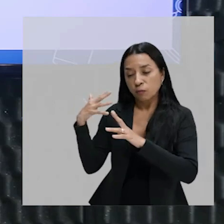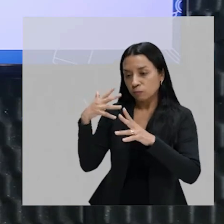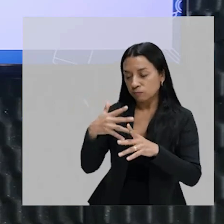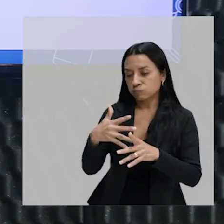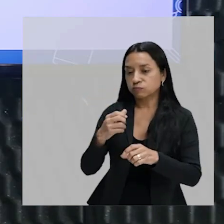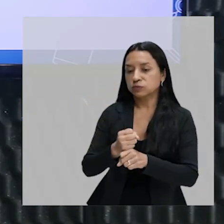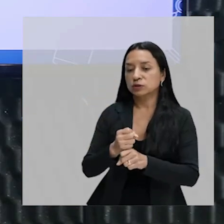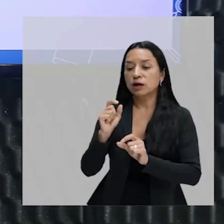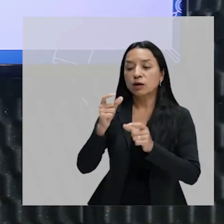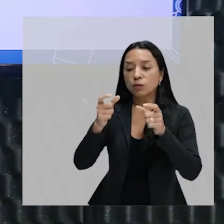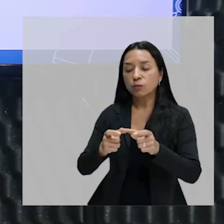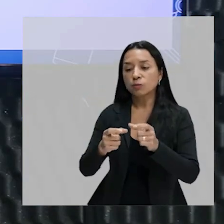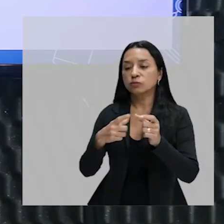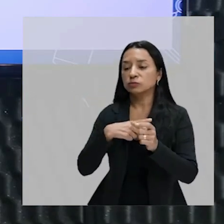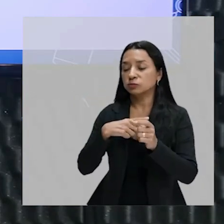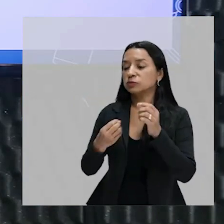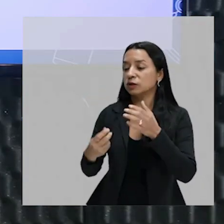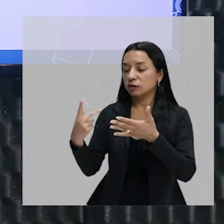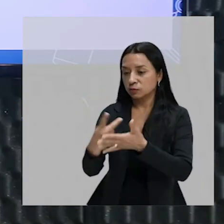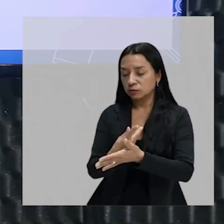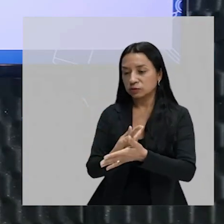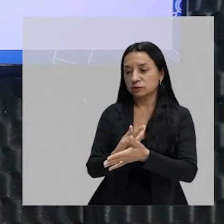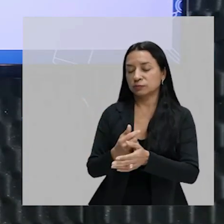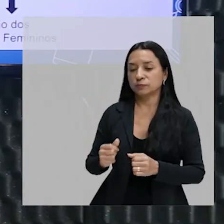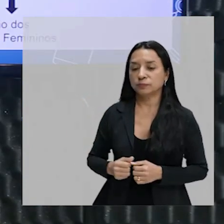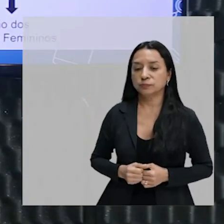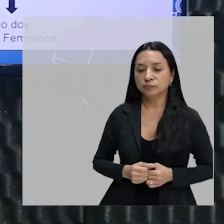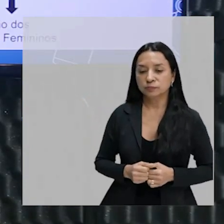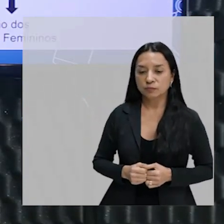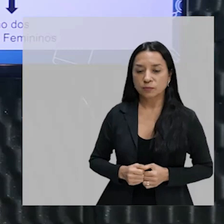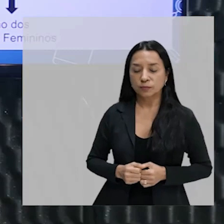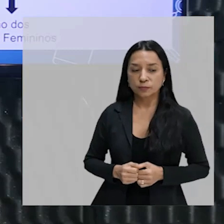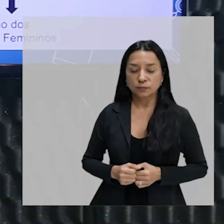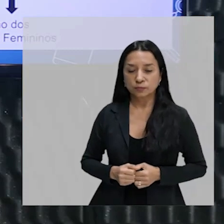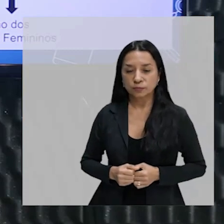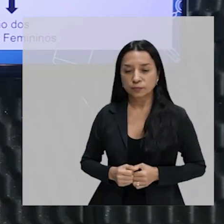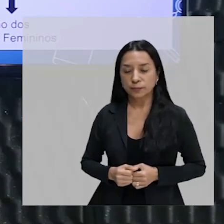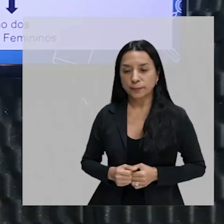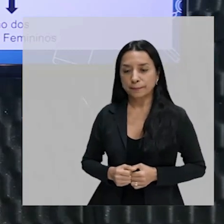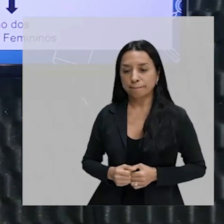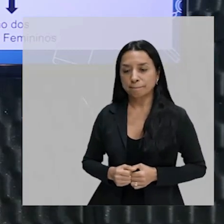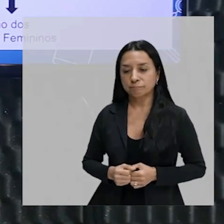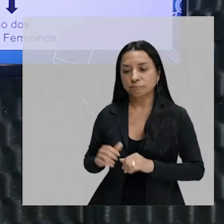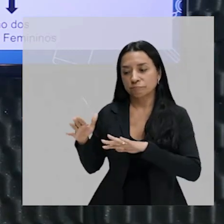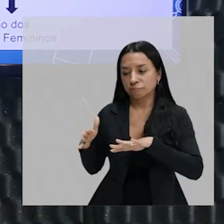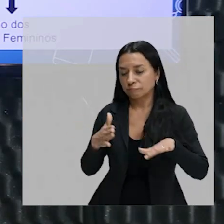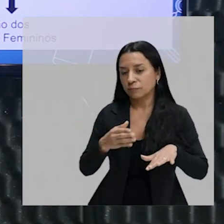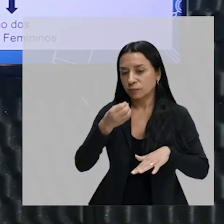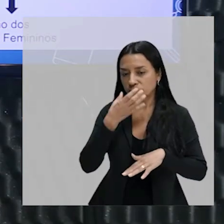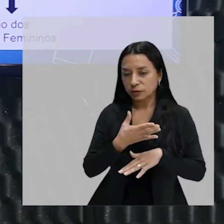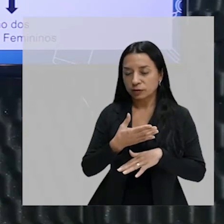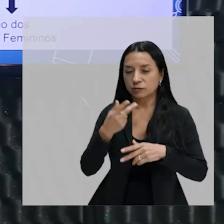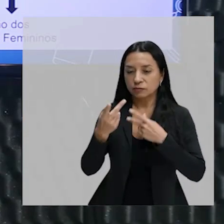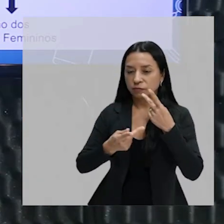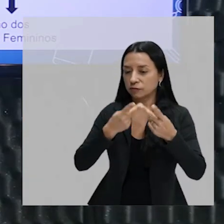entenderem onde ocorre esses processos de produção desses gametas masculinos bem falar que alguns